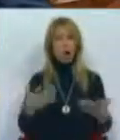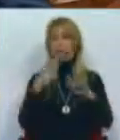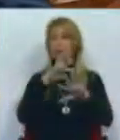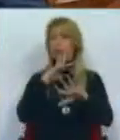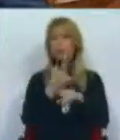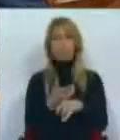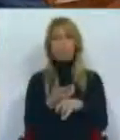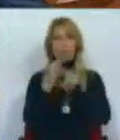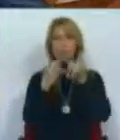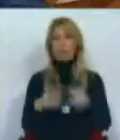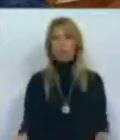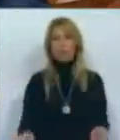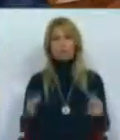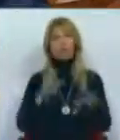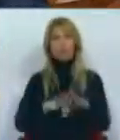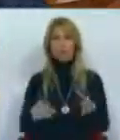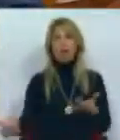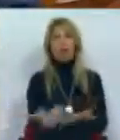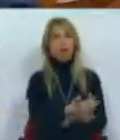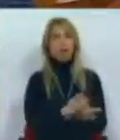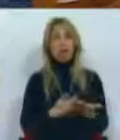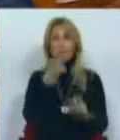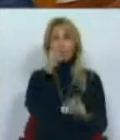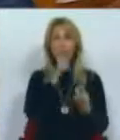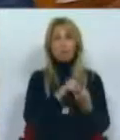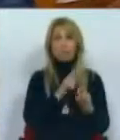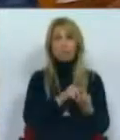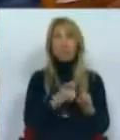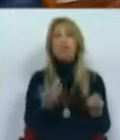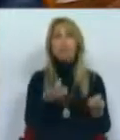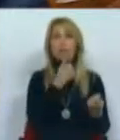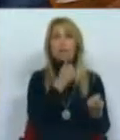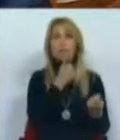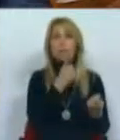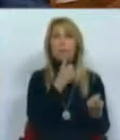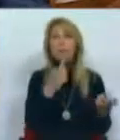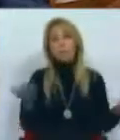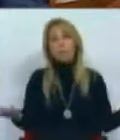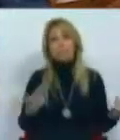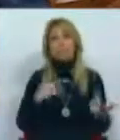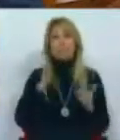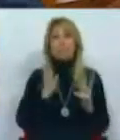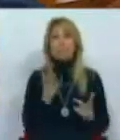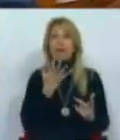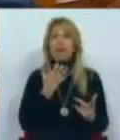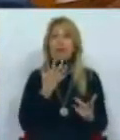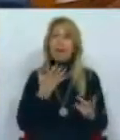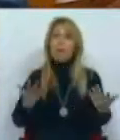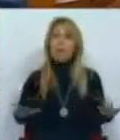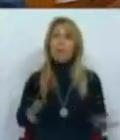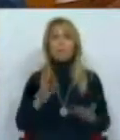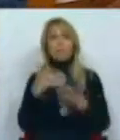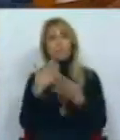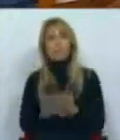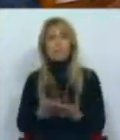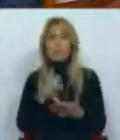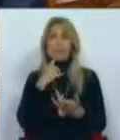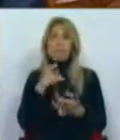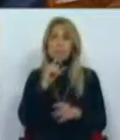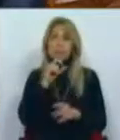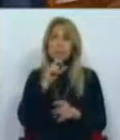os recursos são escassos, não nos resta senão o rigor para os justificar e a reabilitar ao